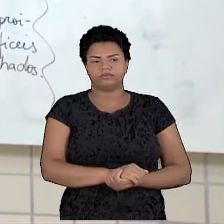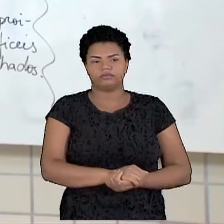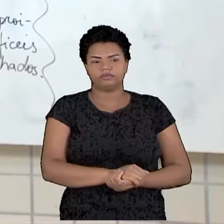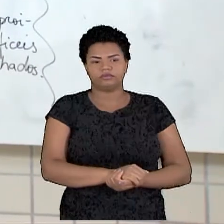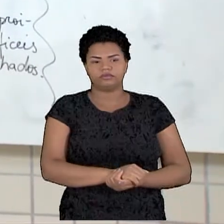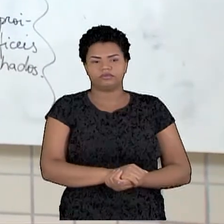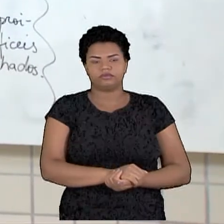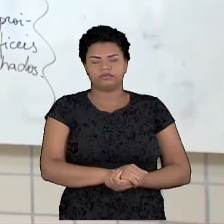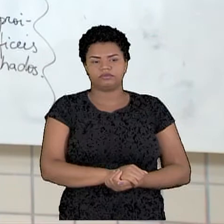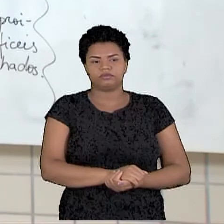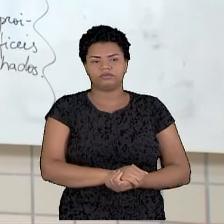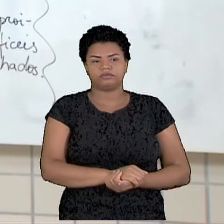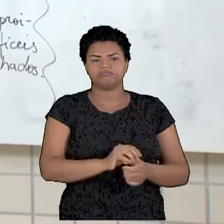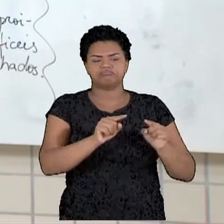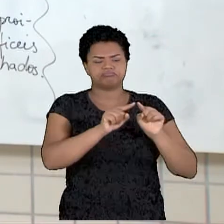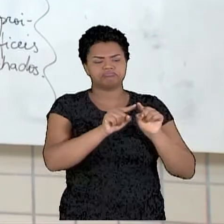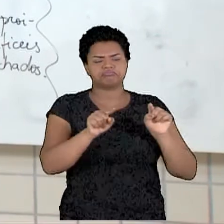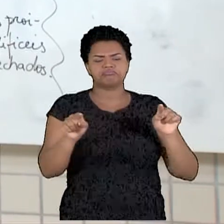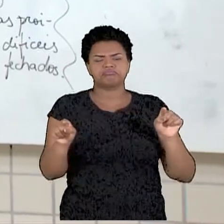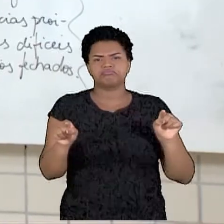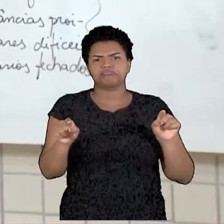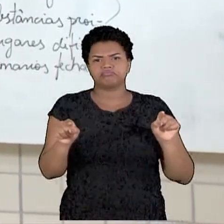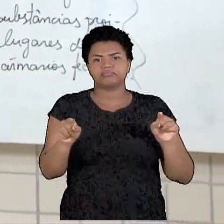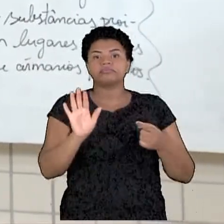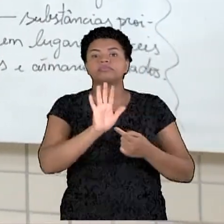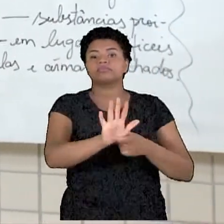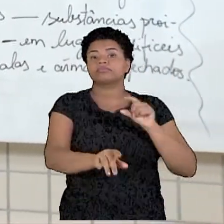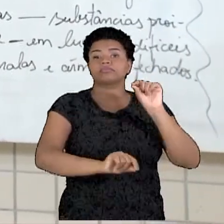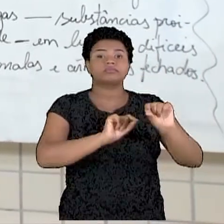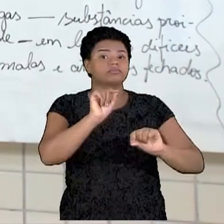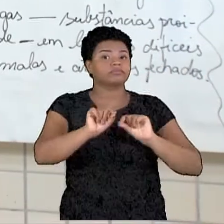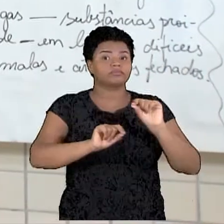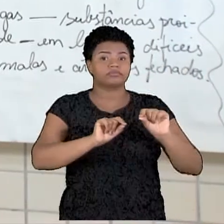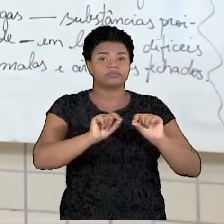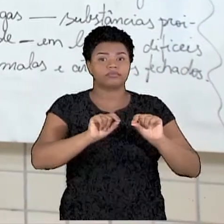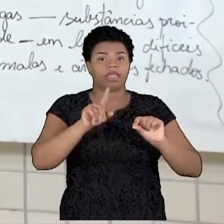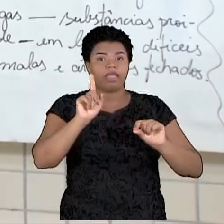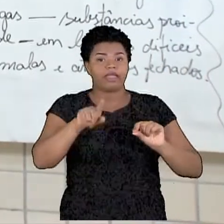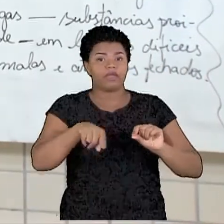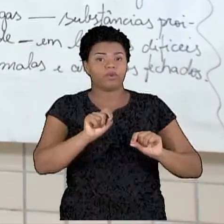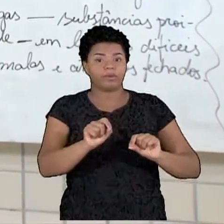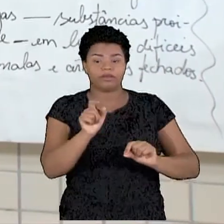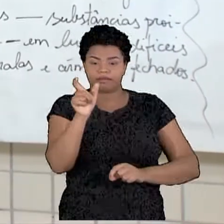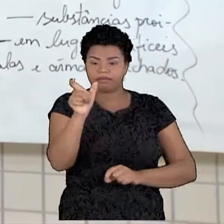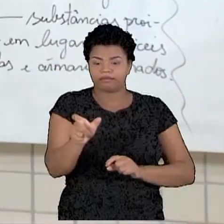E esse travessão aqui, para que ele indica? Ele indica uma citação que